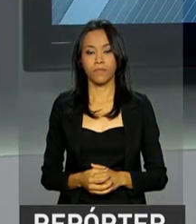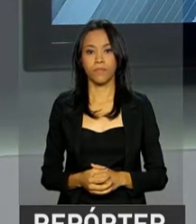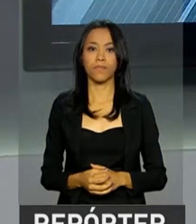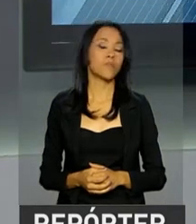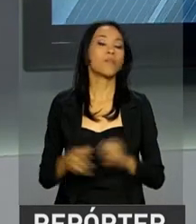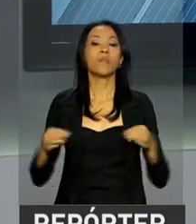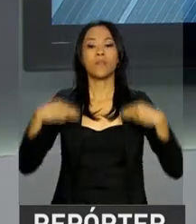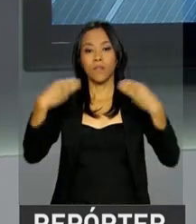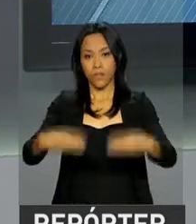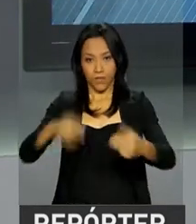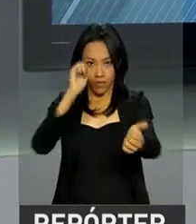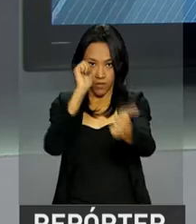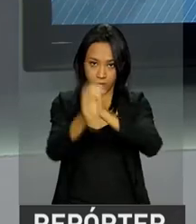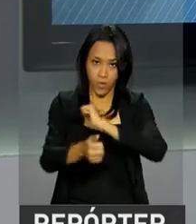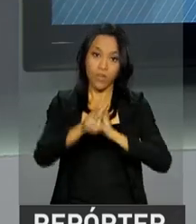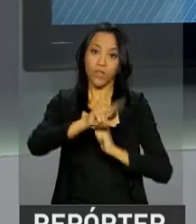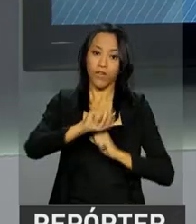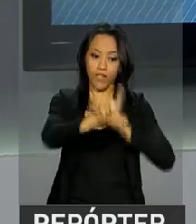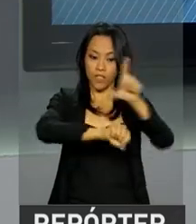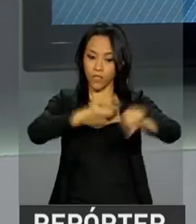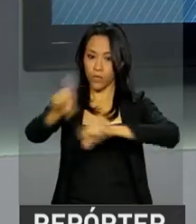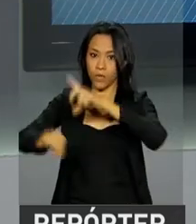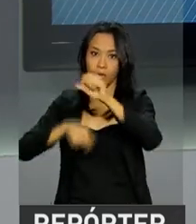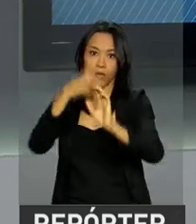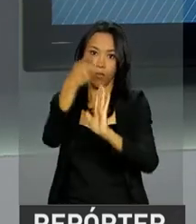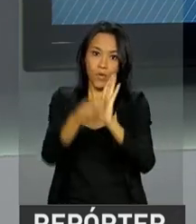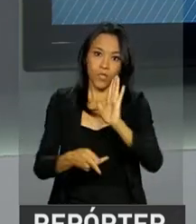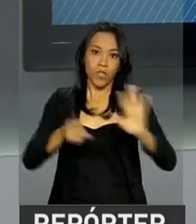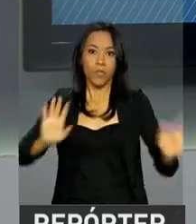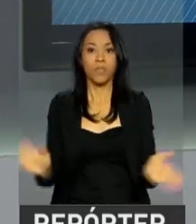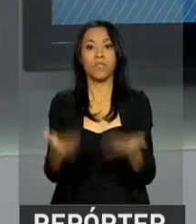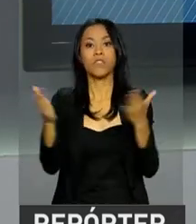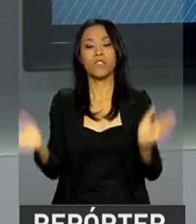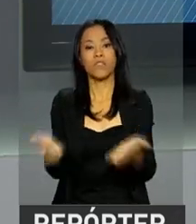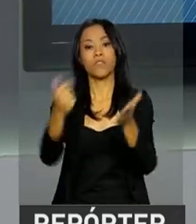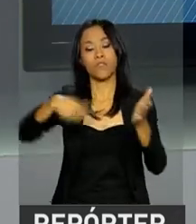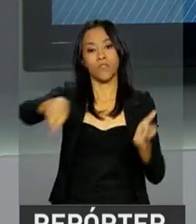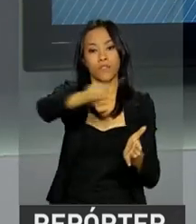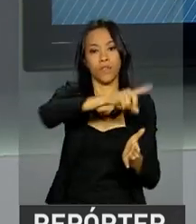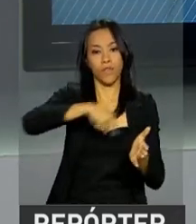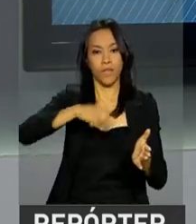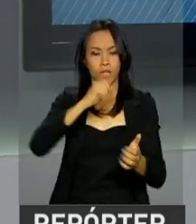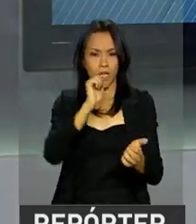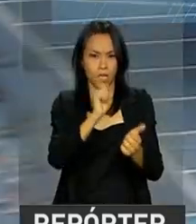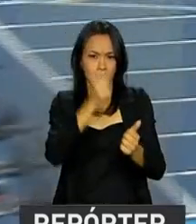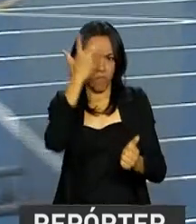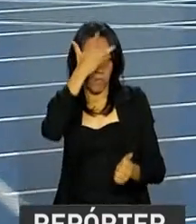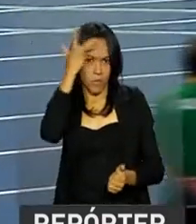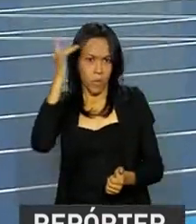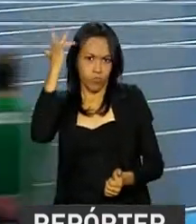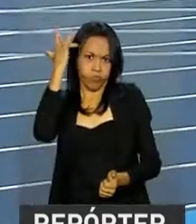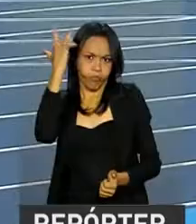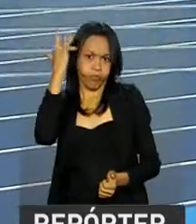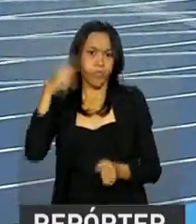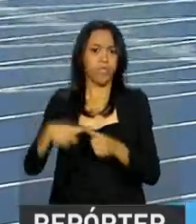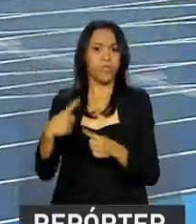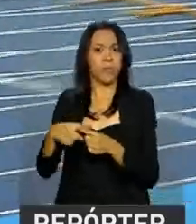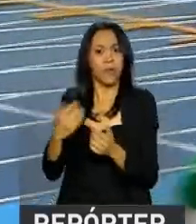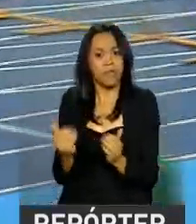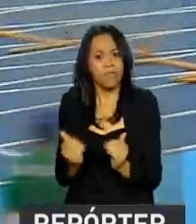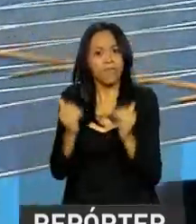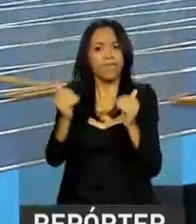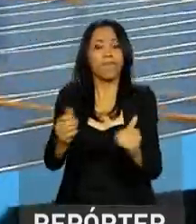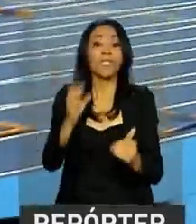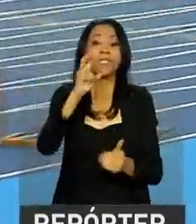O Ministério do Esporte vai selecionar projetos para incentivar atletas de base e de alto rendimento. Serão investidos 7 milhões